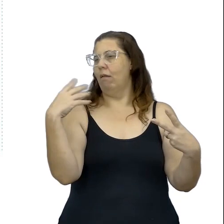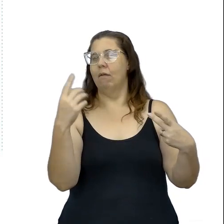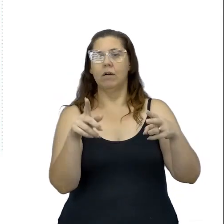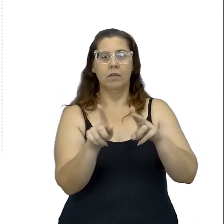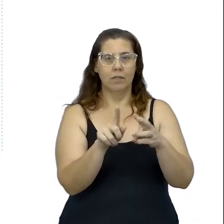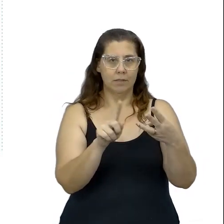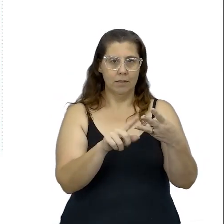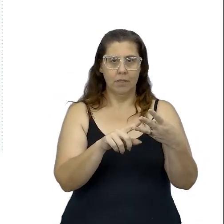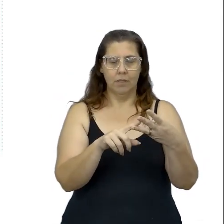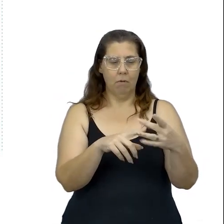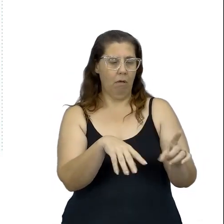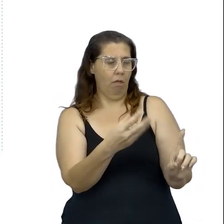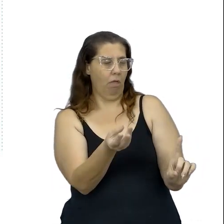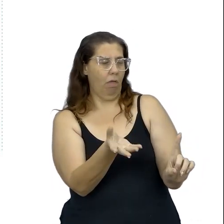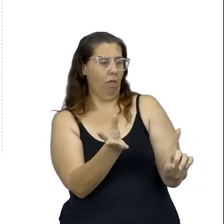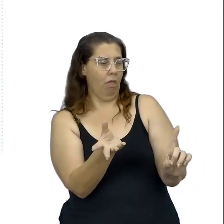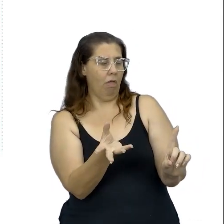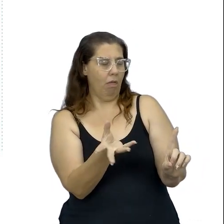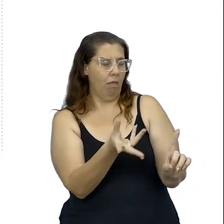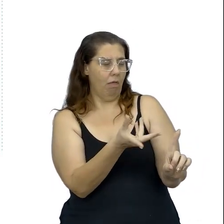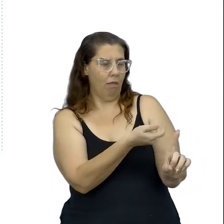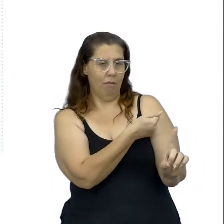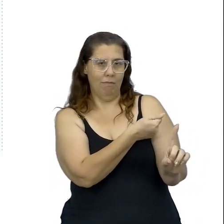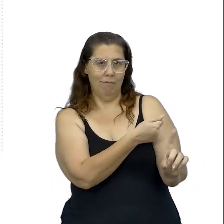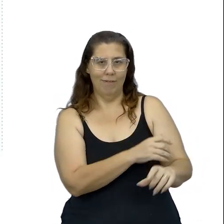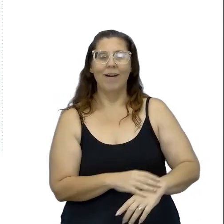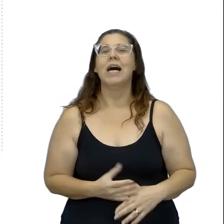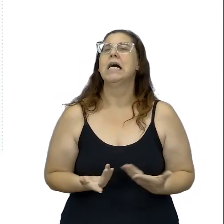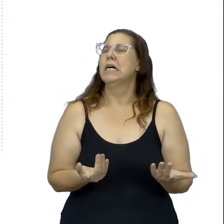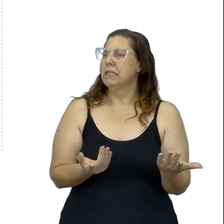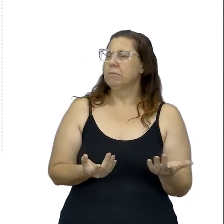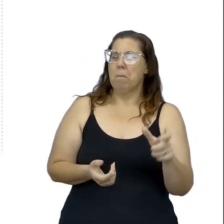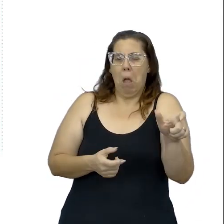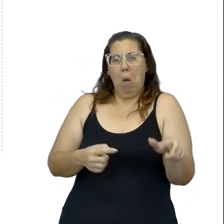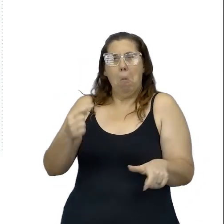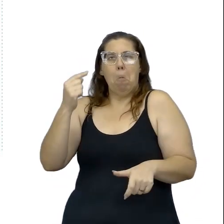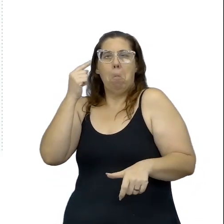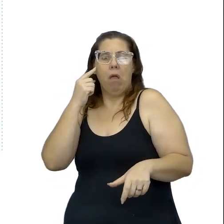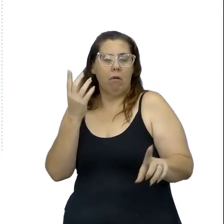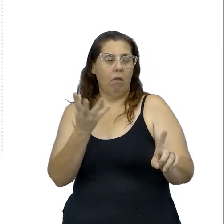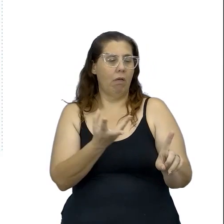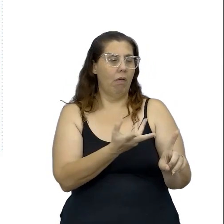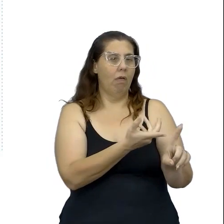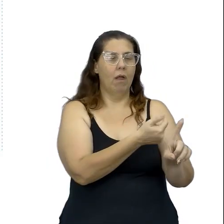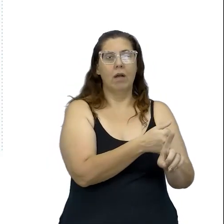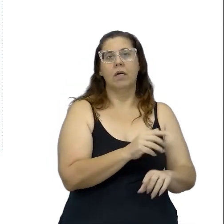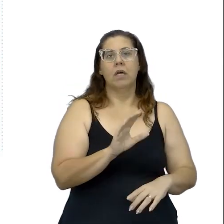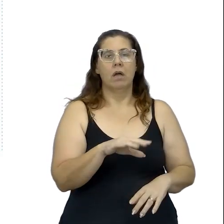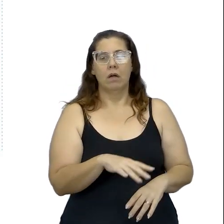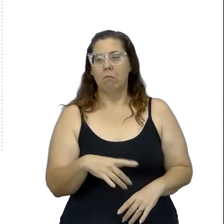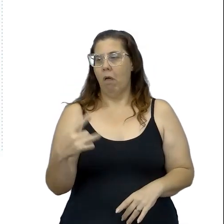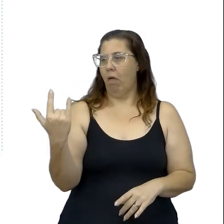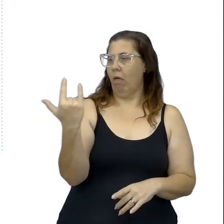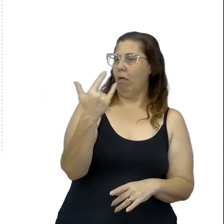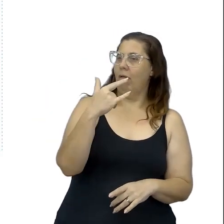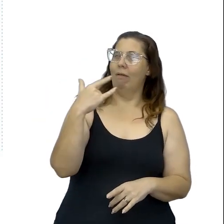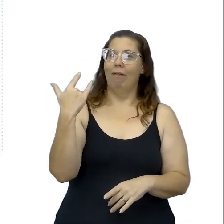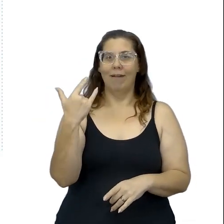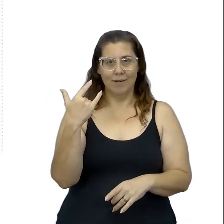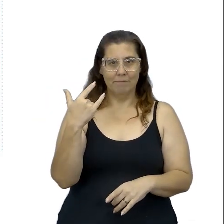da persuasão. Há quem pense, né, que a persuasão, que é aquilo que atrai o